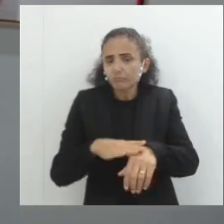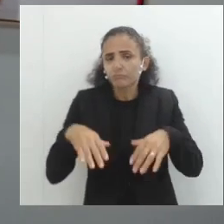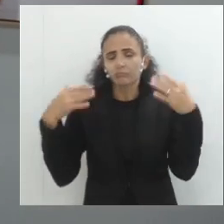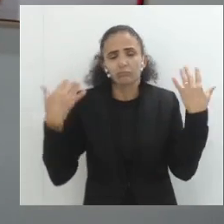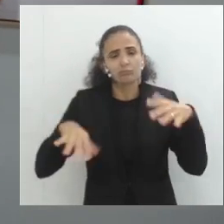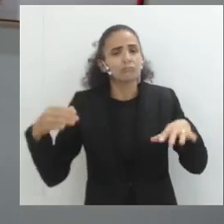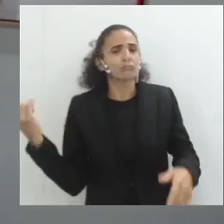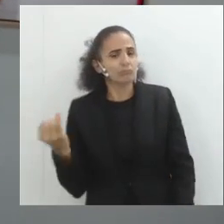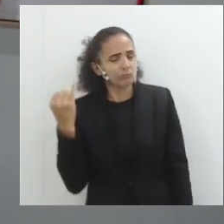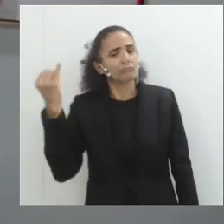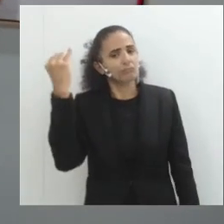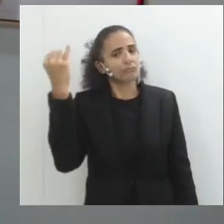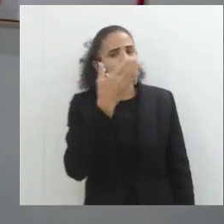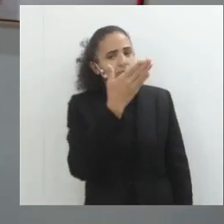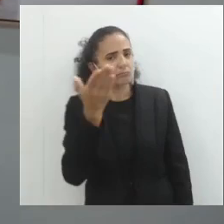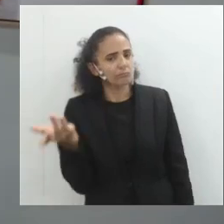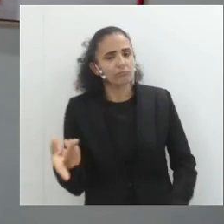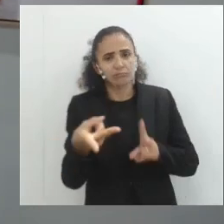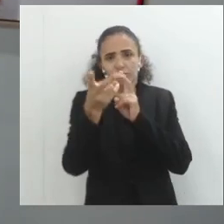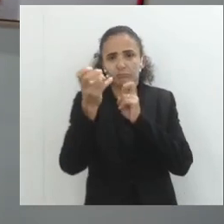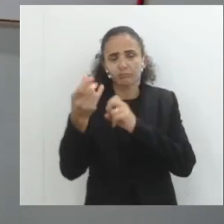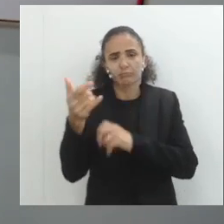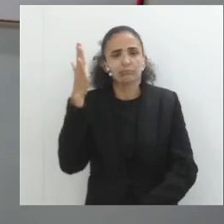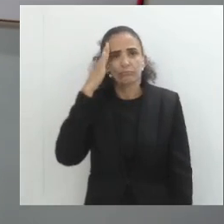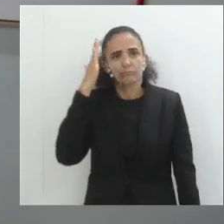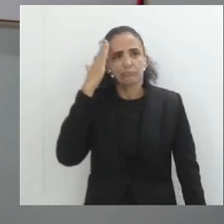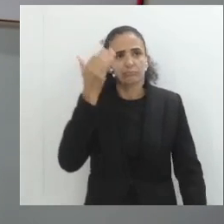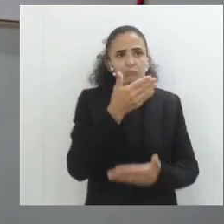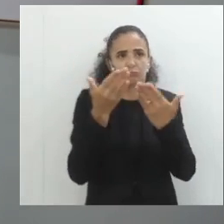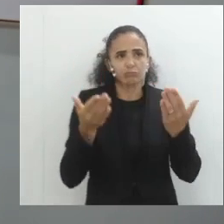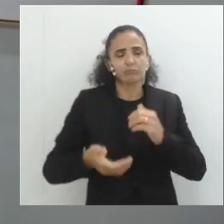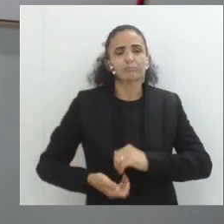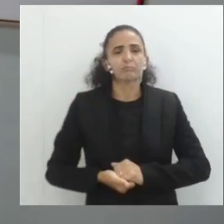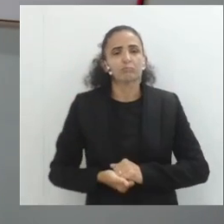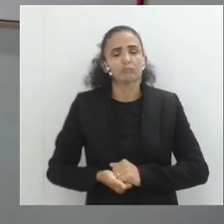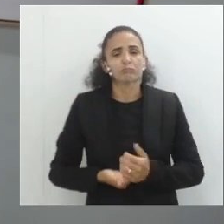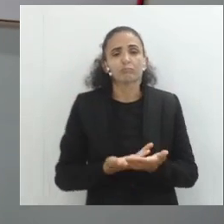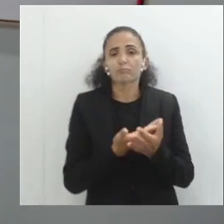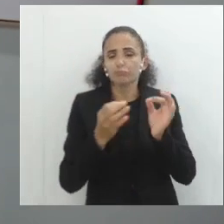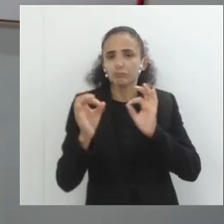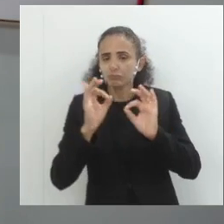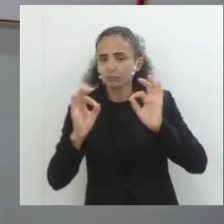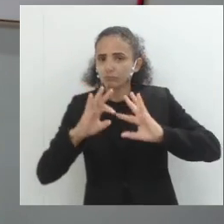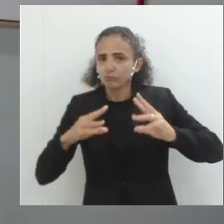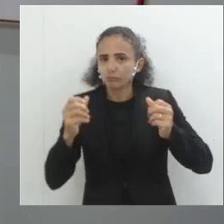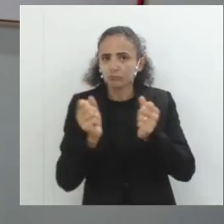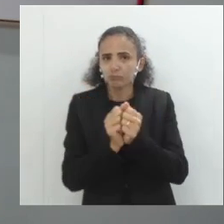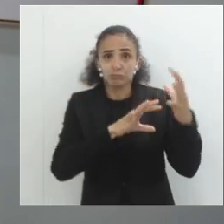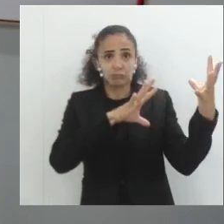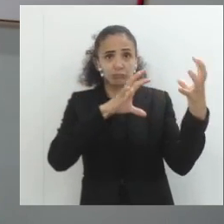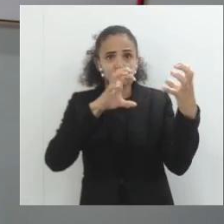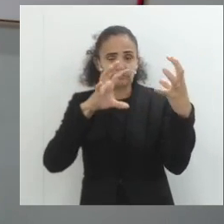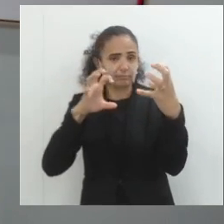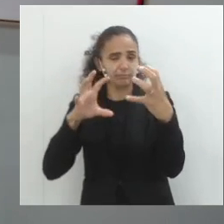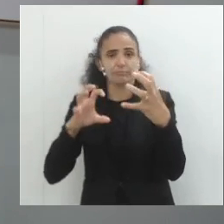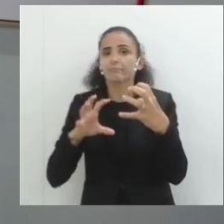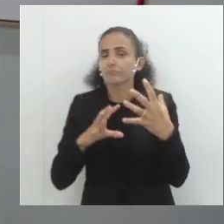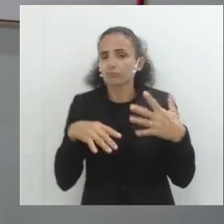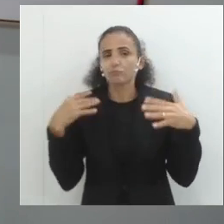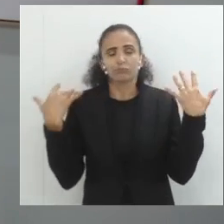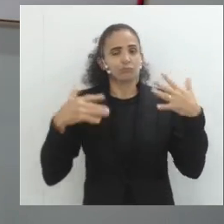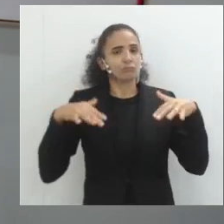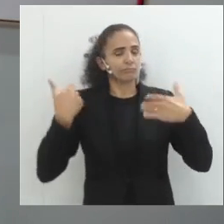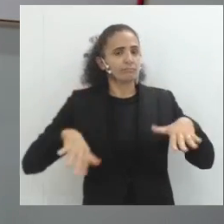muito importantes a gente também identificar e conhecer, tá certo? E aí, outro conflito internacional que a gente